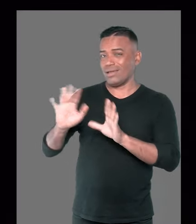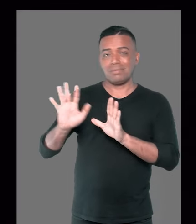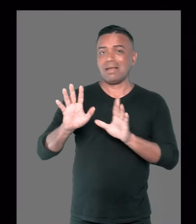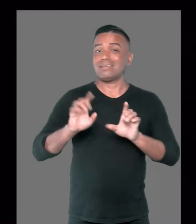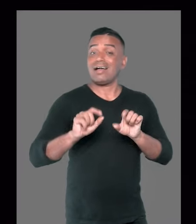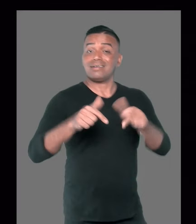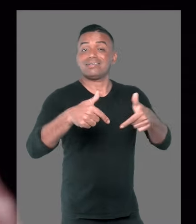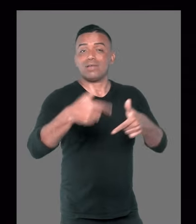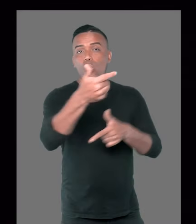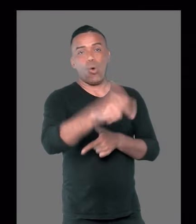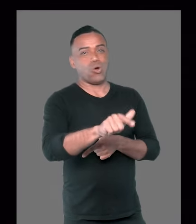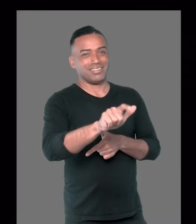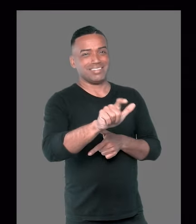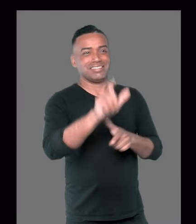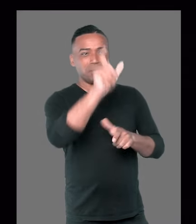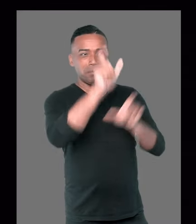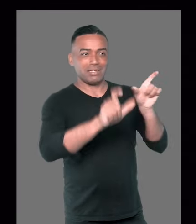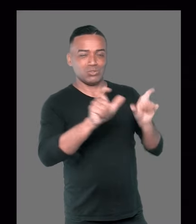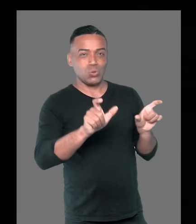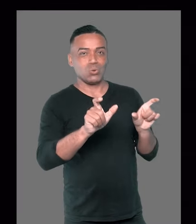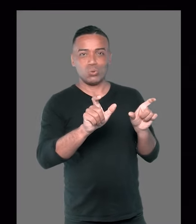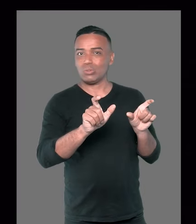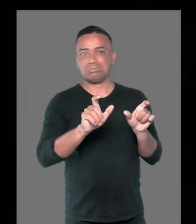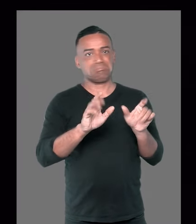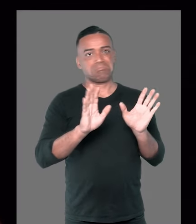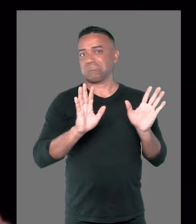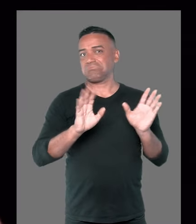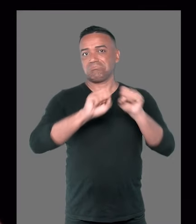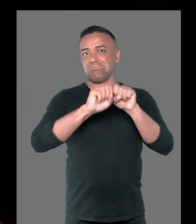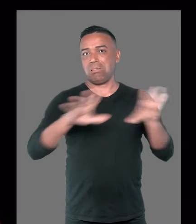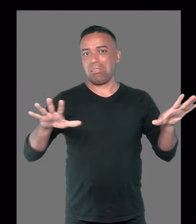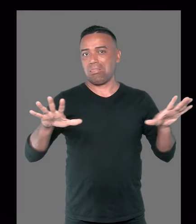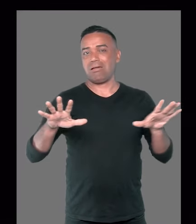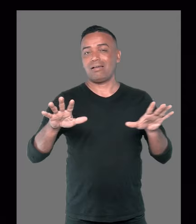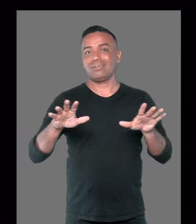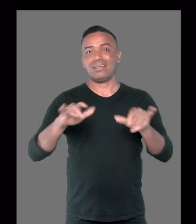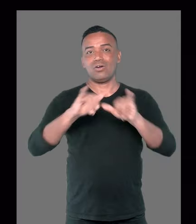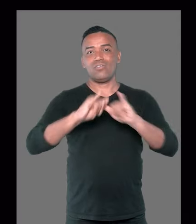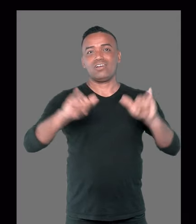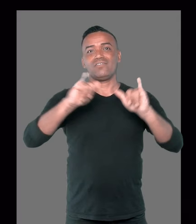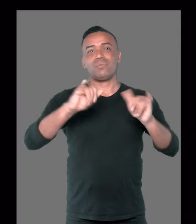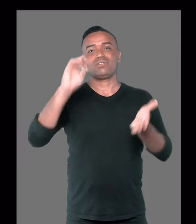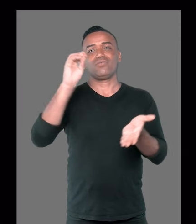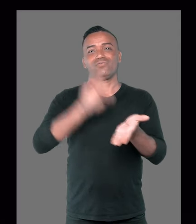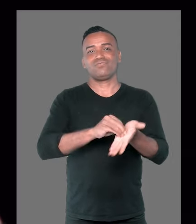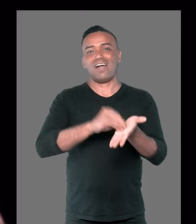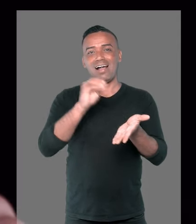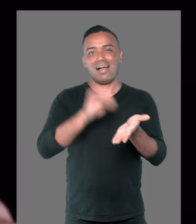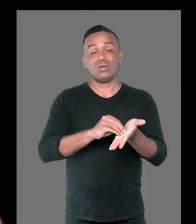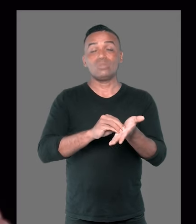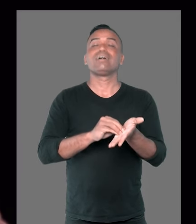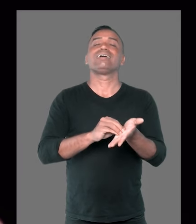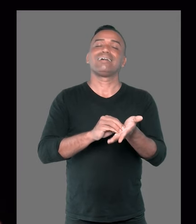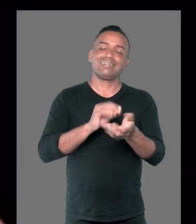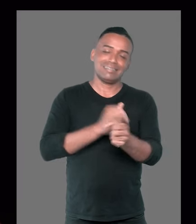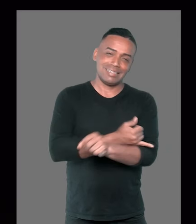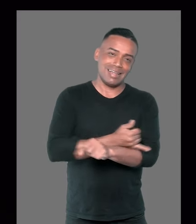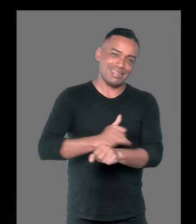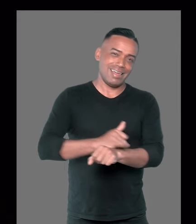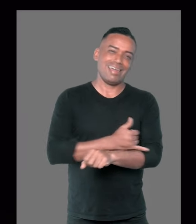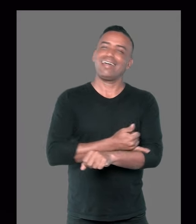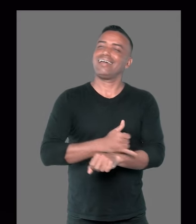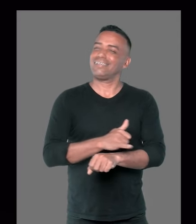agentes em rede tá certo deliberadamente é o que a gente chama de desinformação estratégica a a gente não desce muito para esse